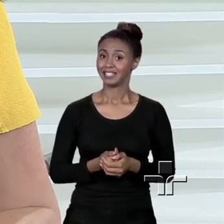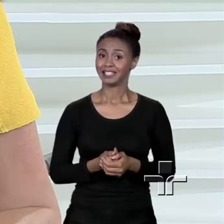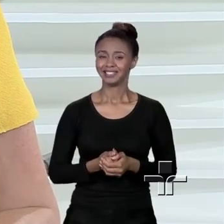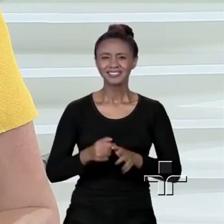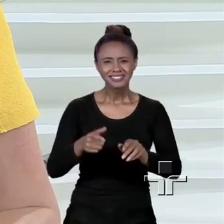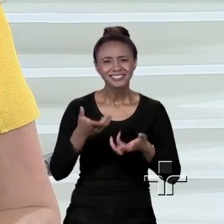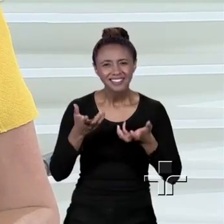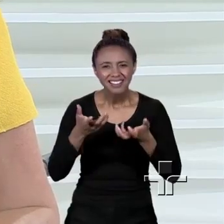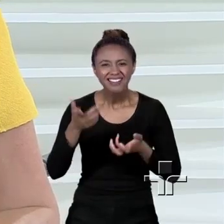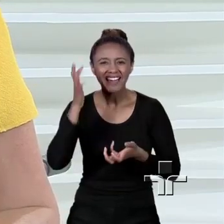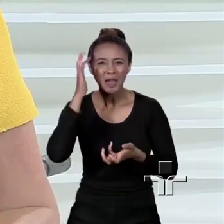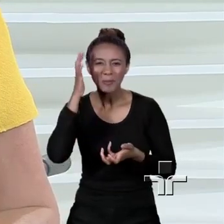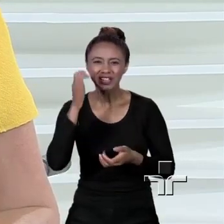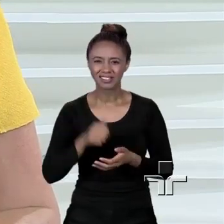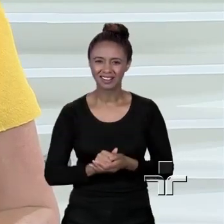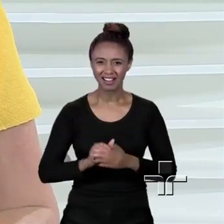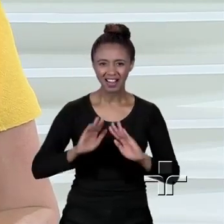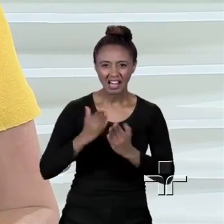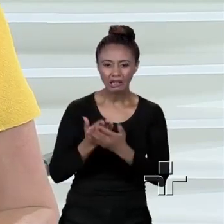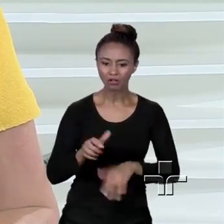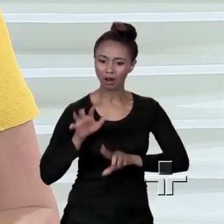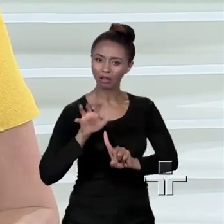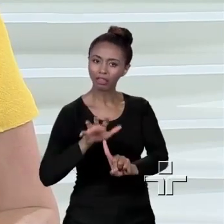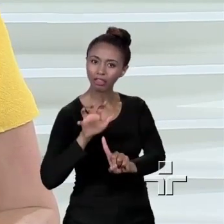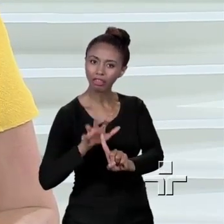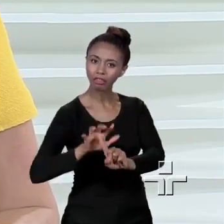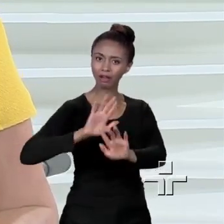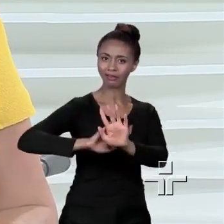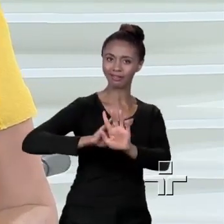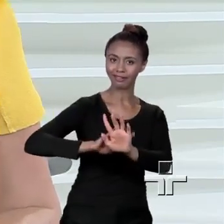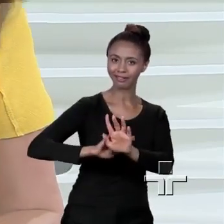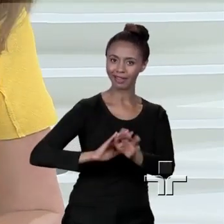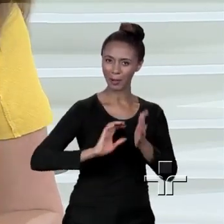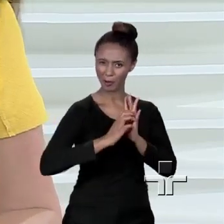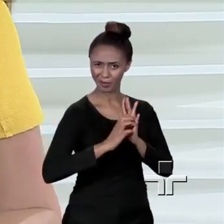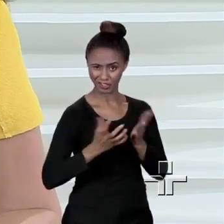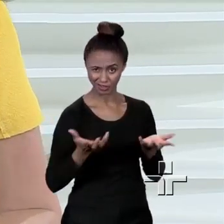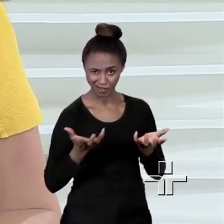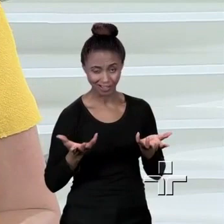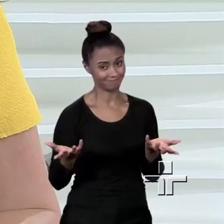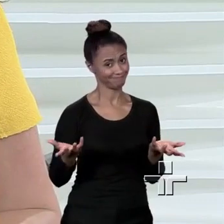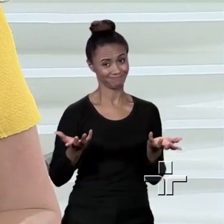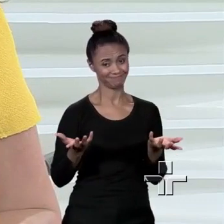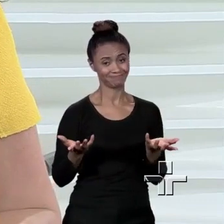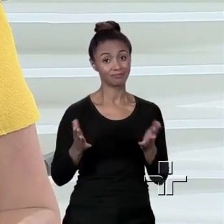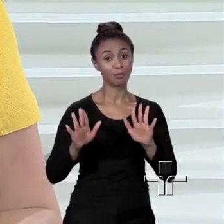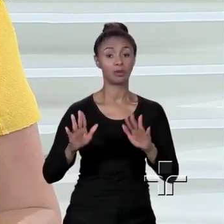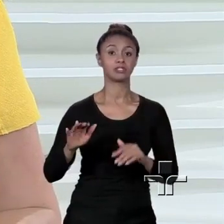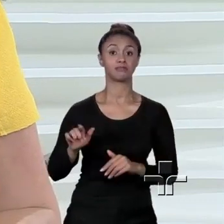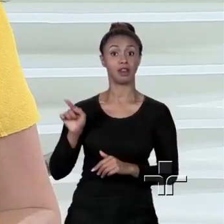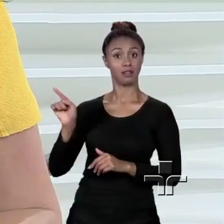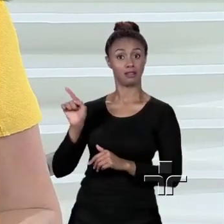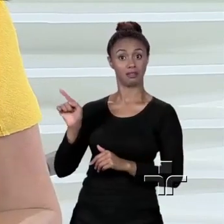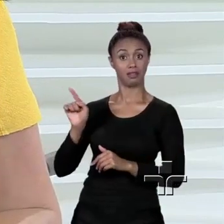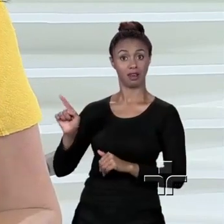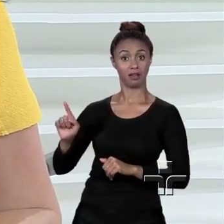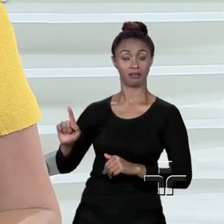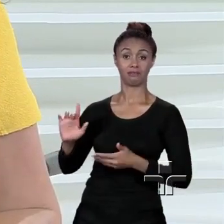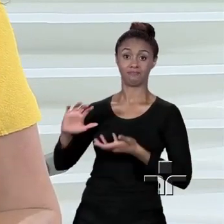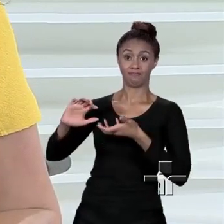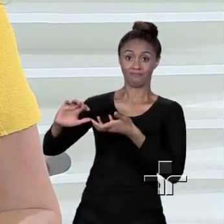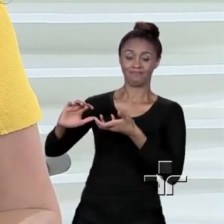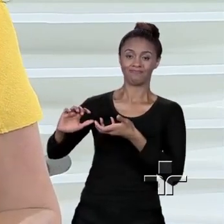fazendo ideologia partidária, né? Mas, por outro lado, o projeto que tramita lá na casa, ele